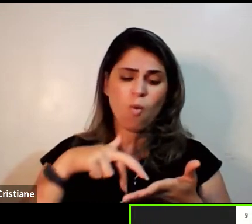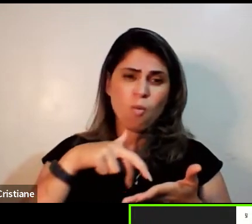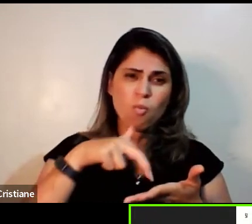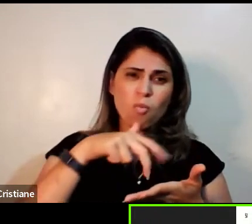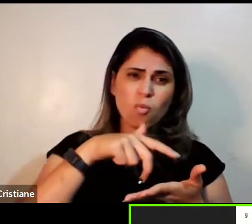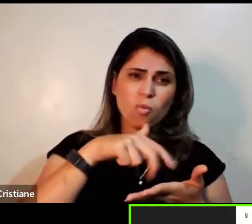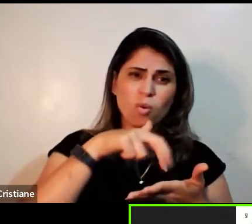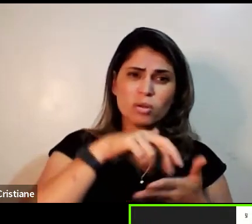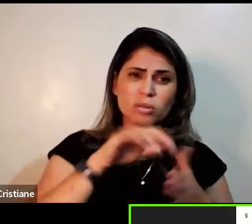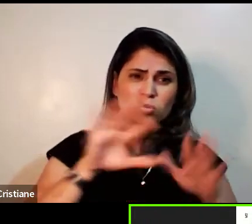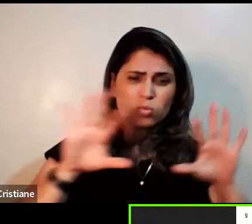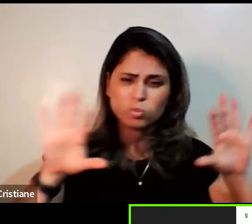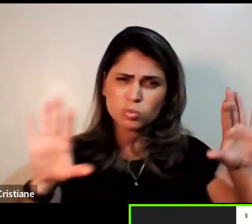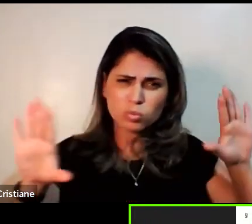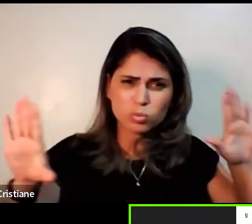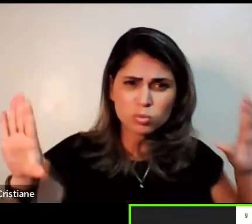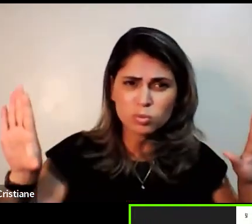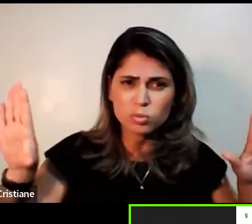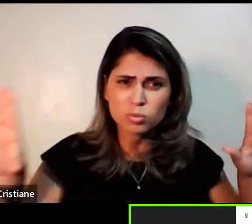nas paredes.